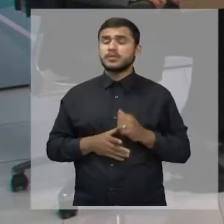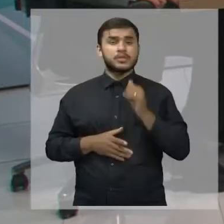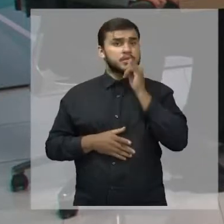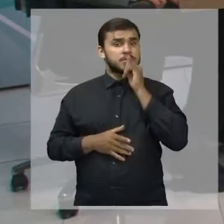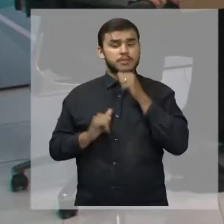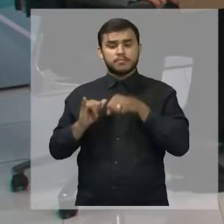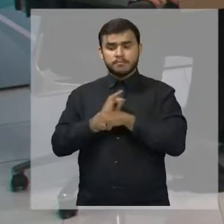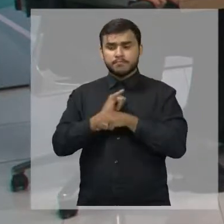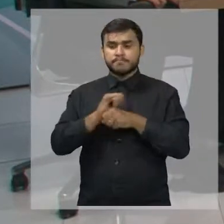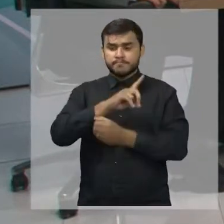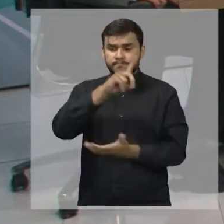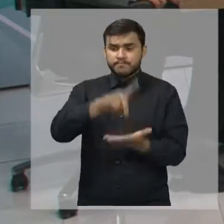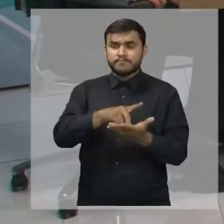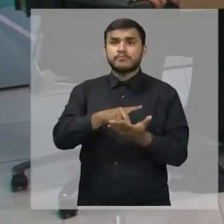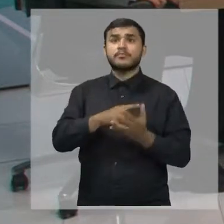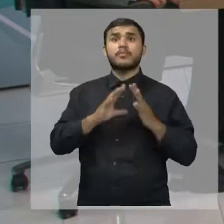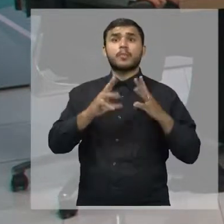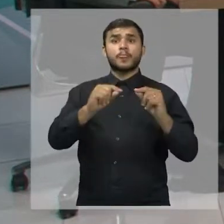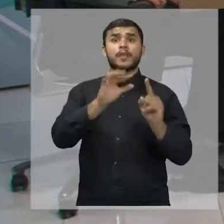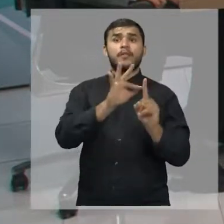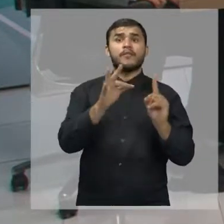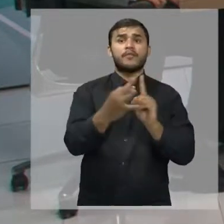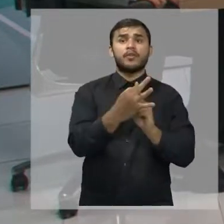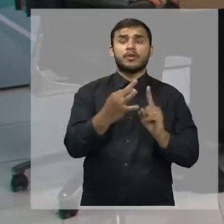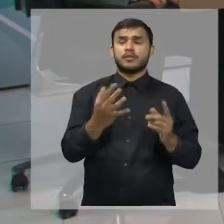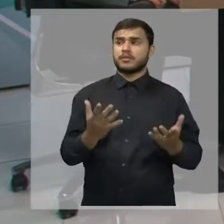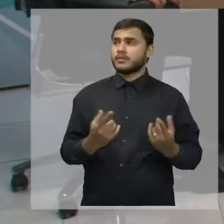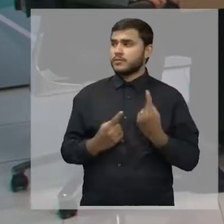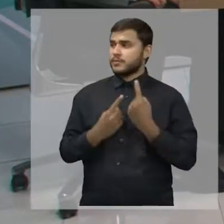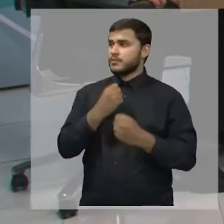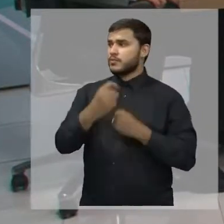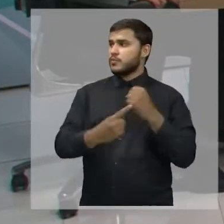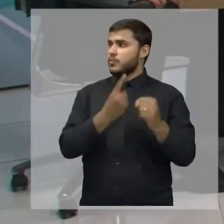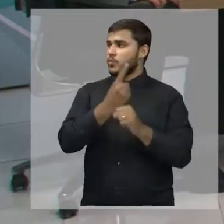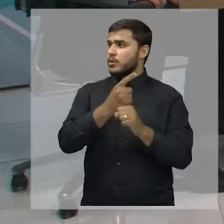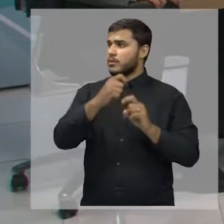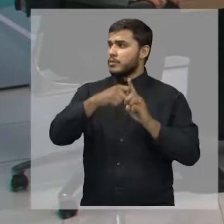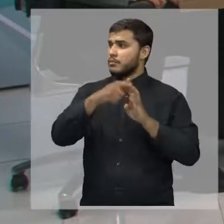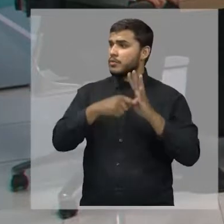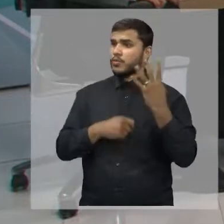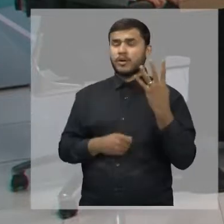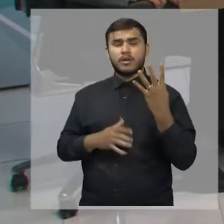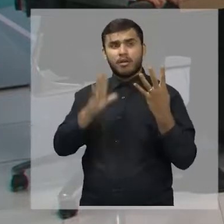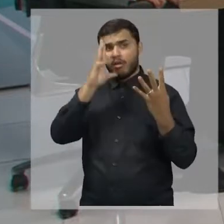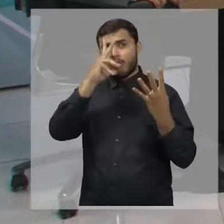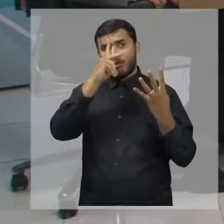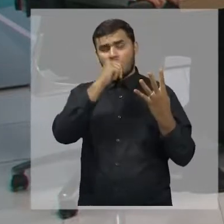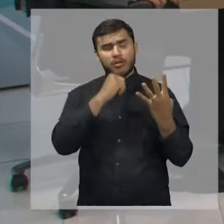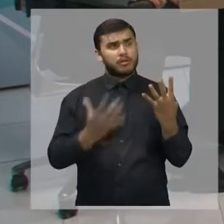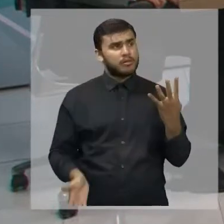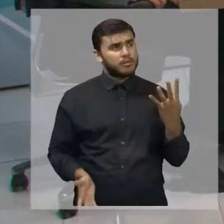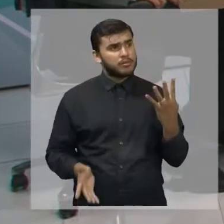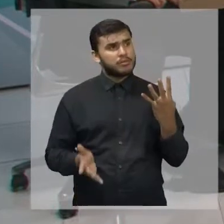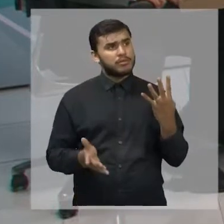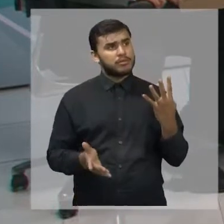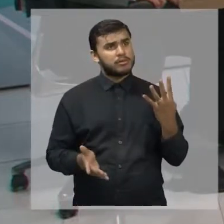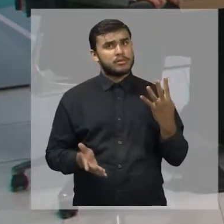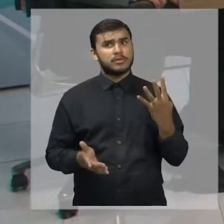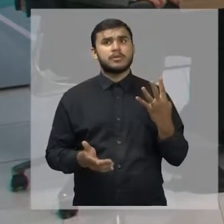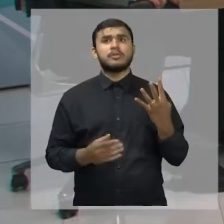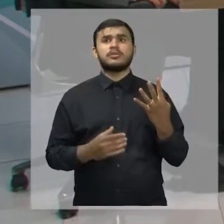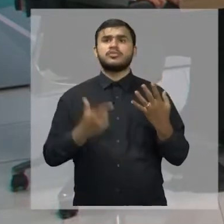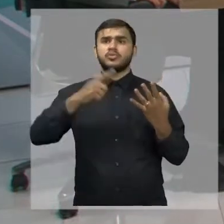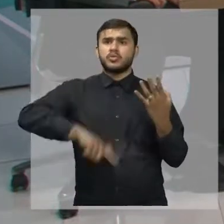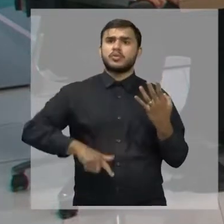efetivo que os tribunais... O sujeito pede vista e passa 1 ano e 4 meses com o processo. 1 ano e 4 meses para devolver o processo. O que é que